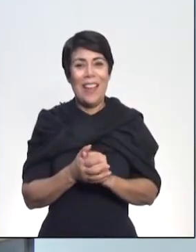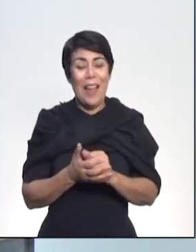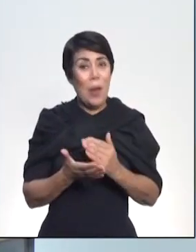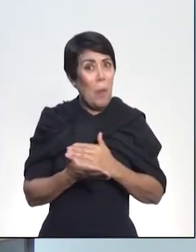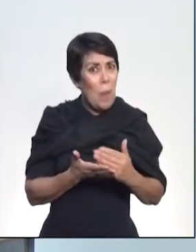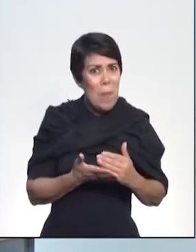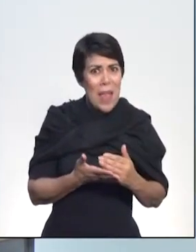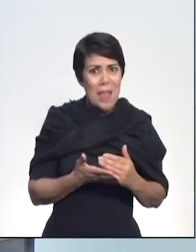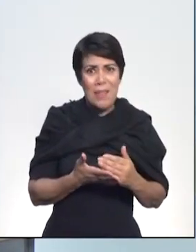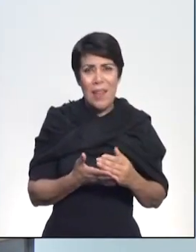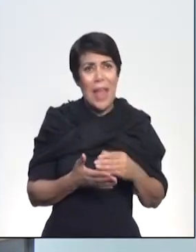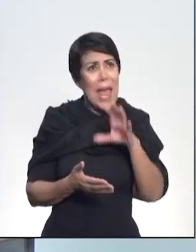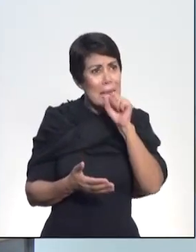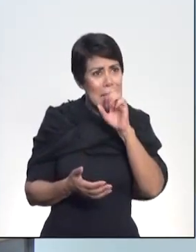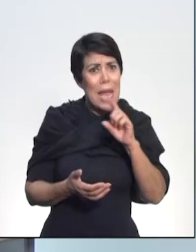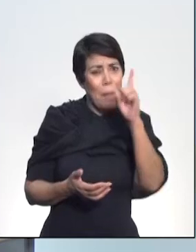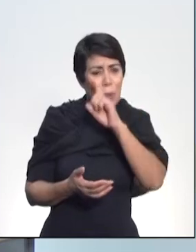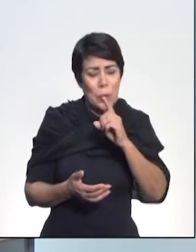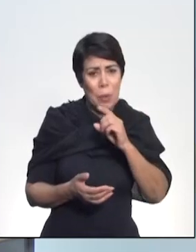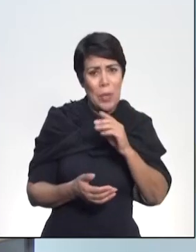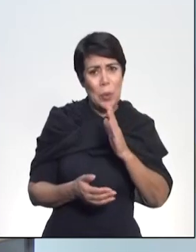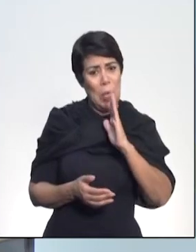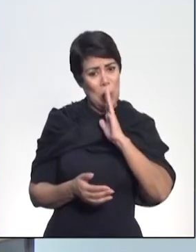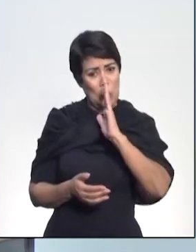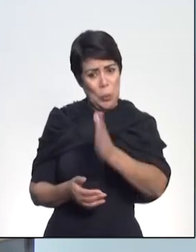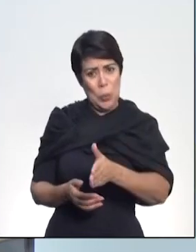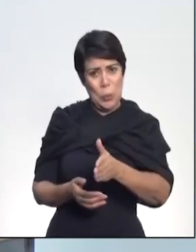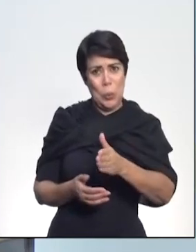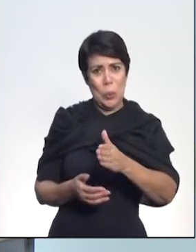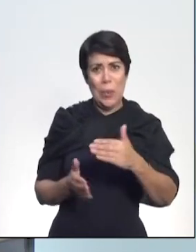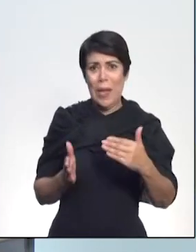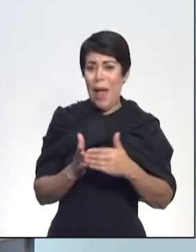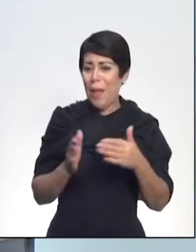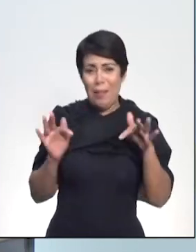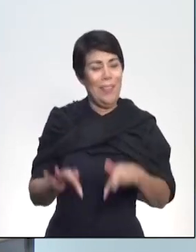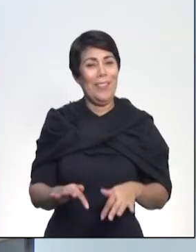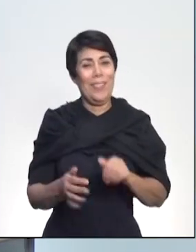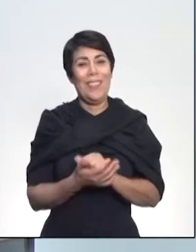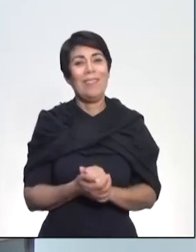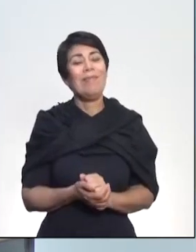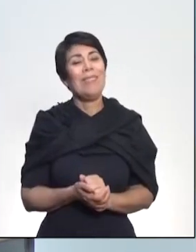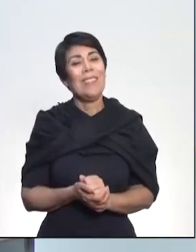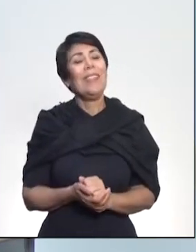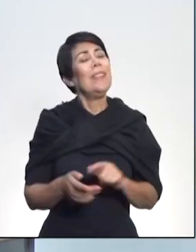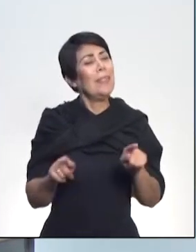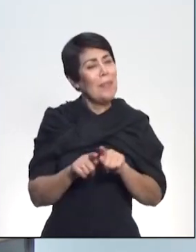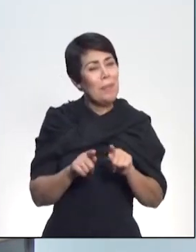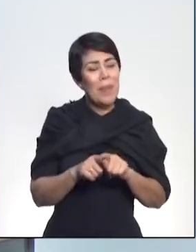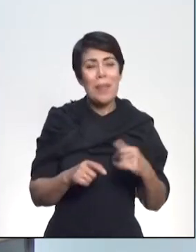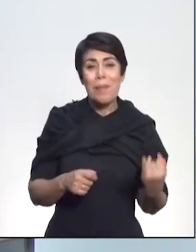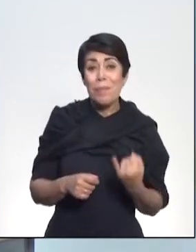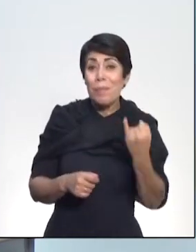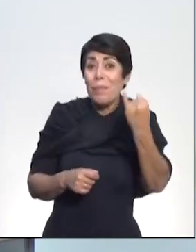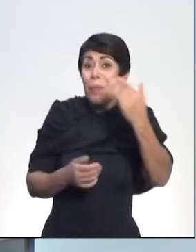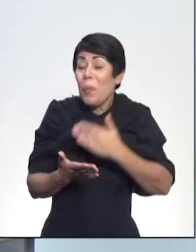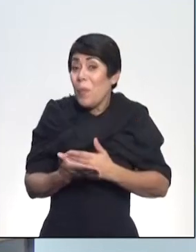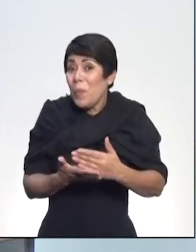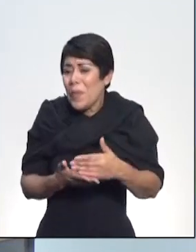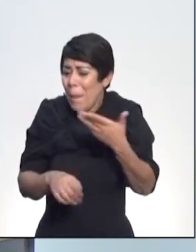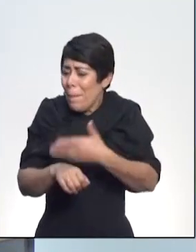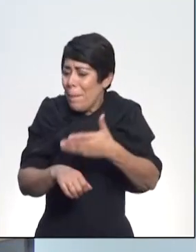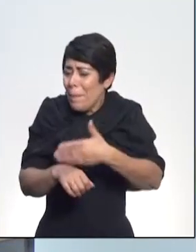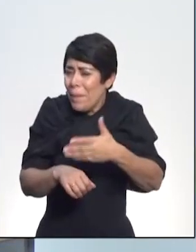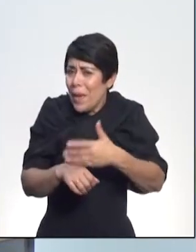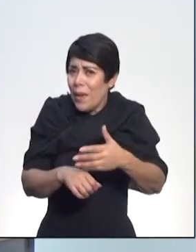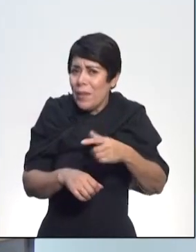série. Ou documentário. Então, assim, é importante que a gente comece adquirindo o hábito por aquilo que a gente gosta, mas que a